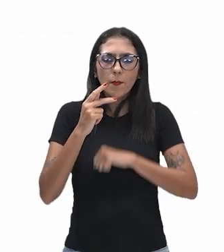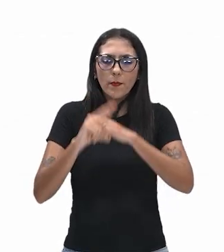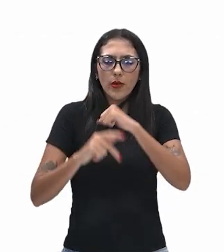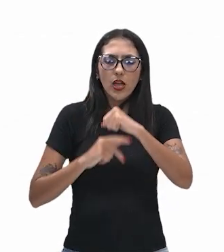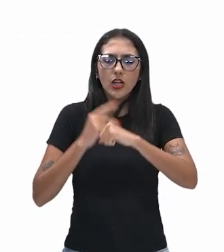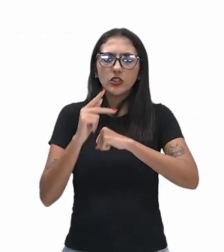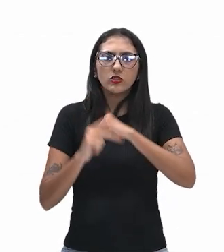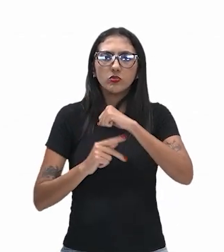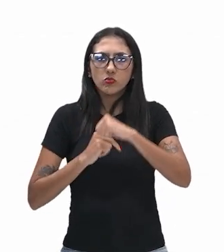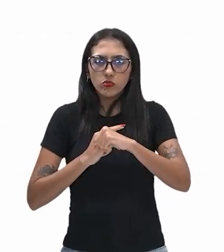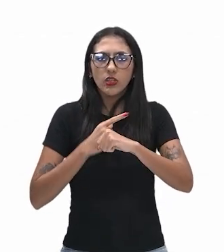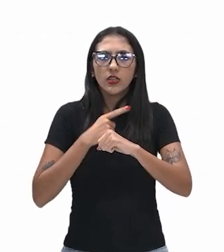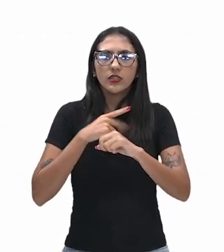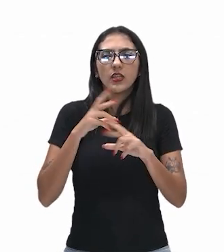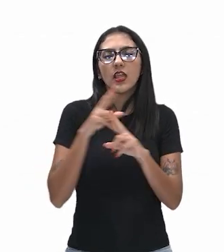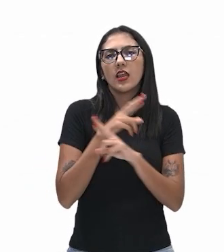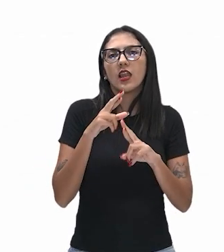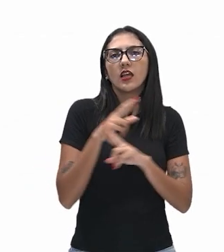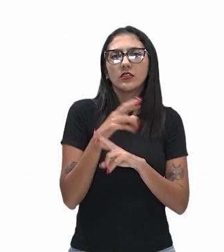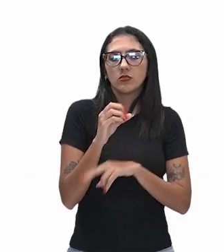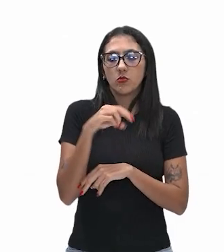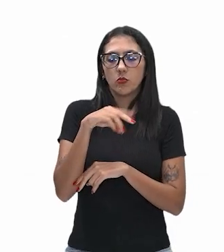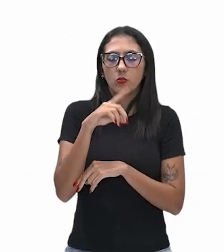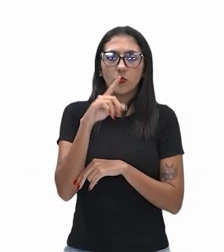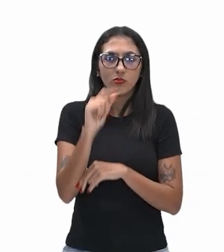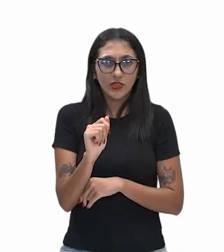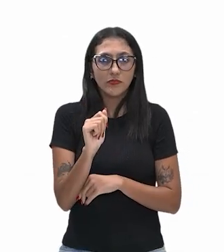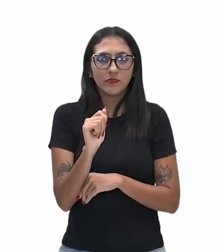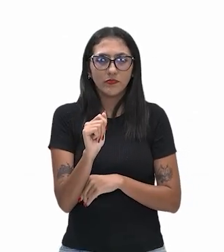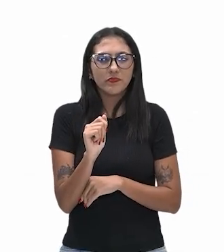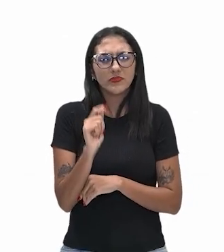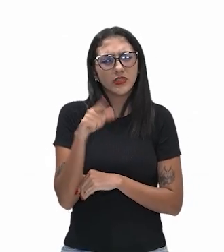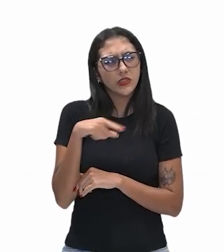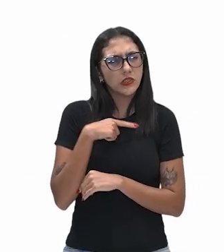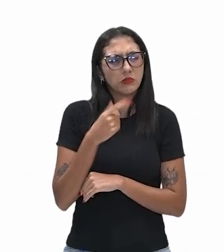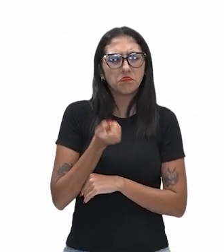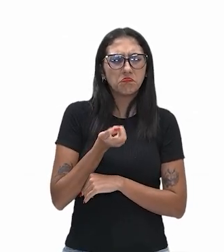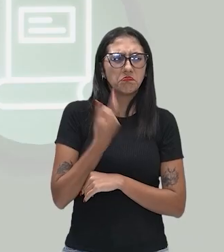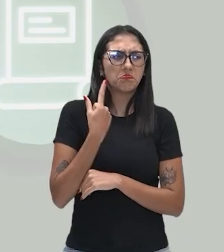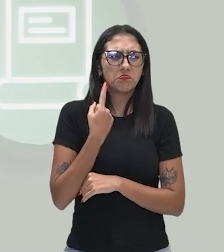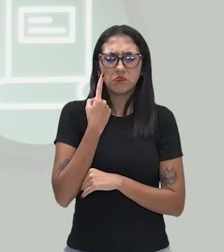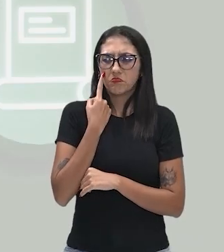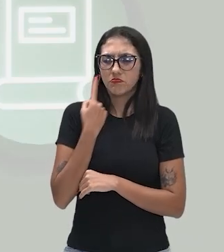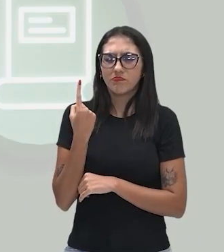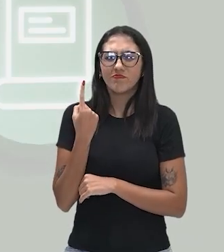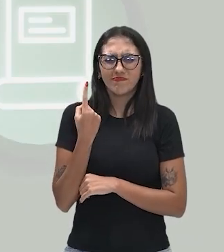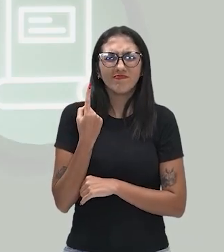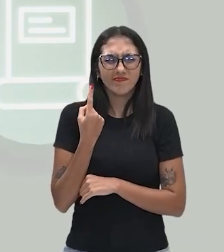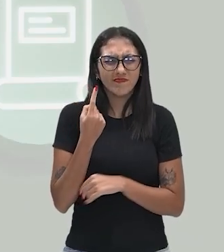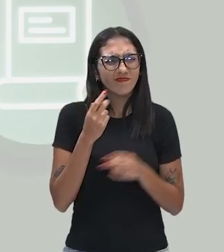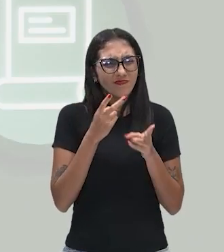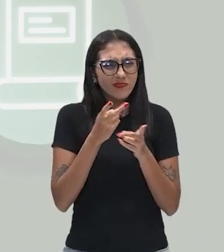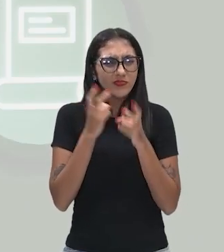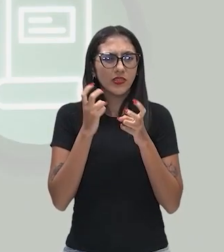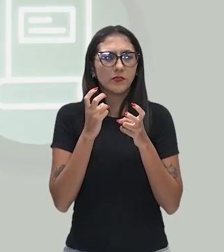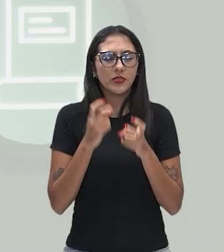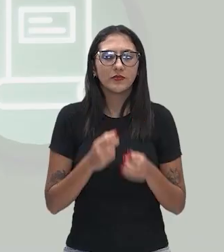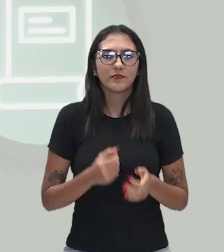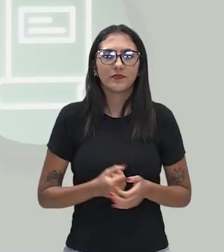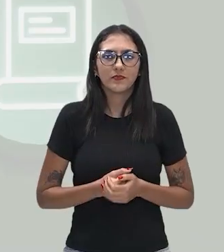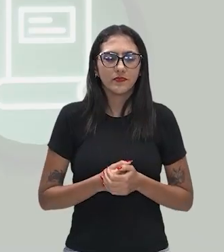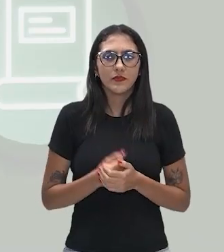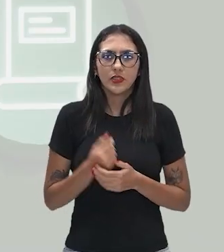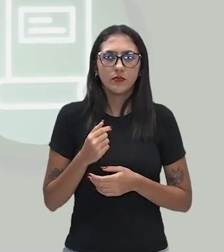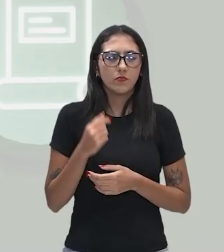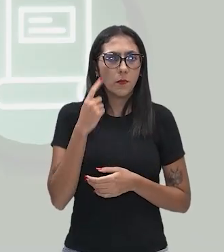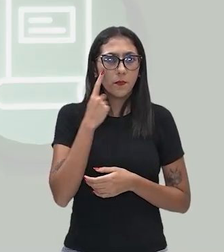de onda, tá, pessoal? Isso daí é muito estranho mesmo que aconteça, tá, gente? Isso é muito estranho. Não se esperava